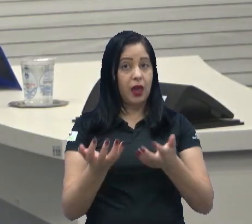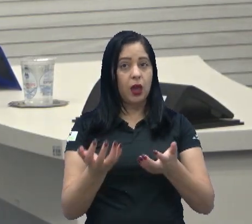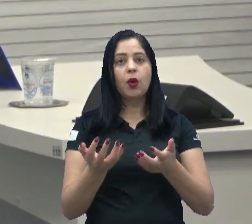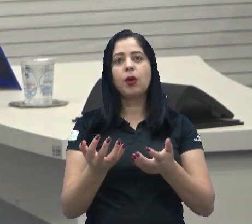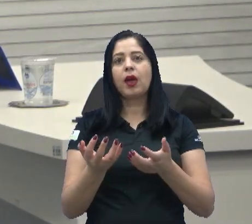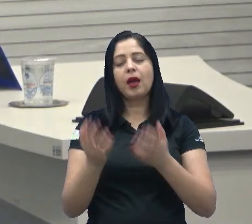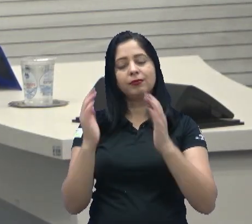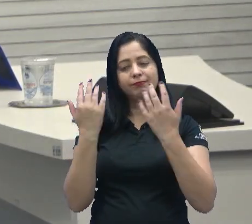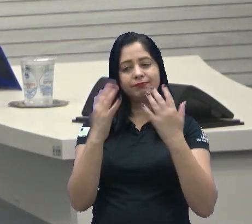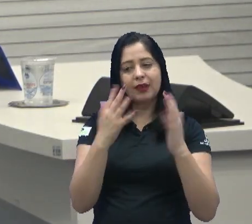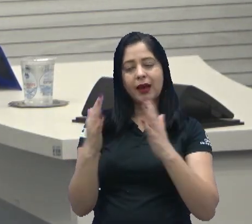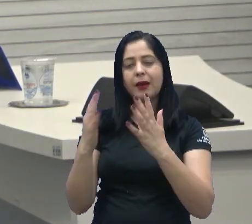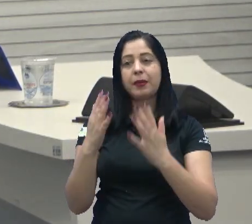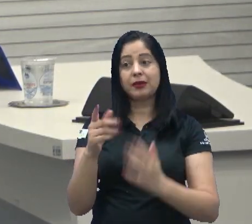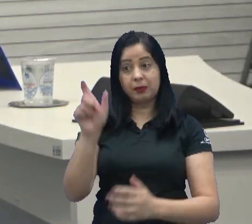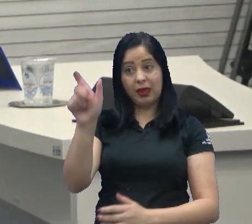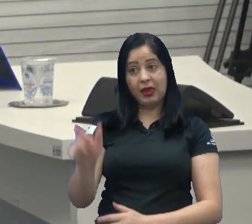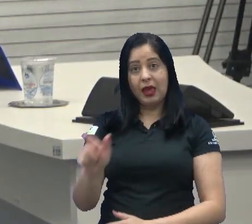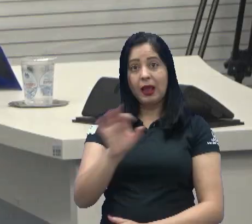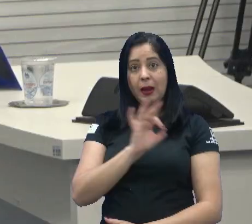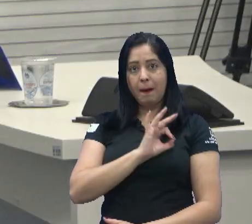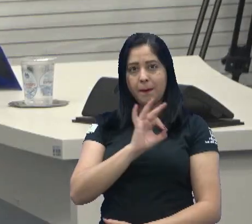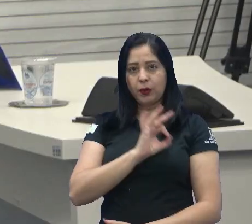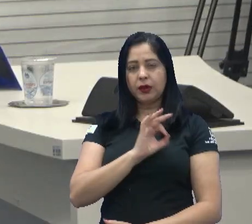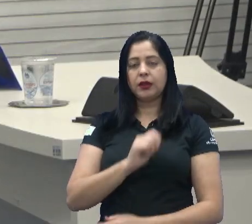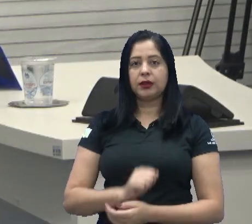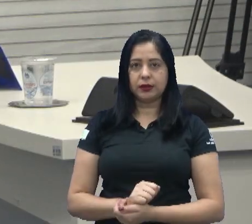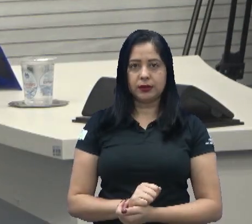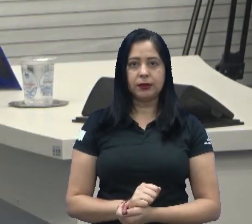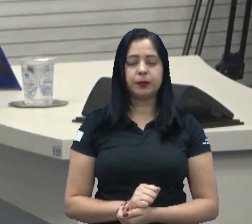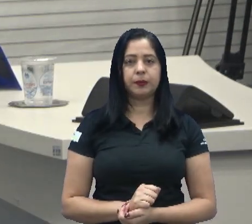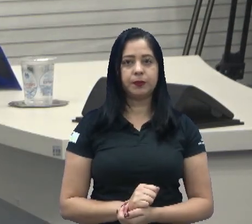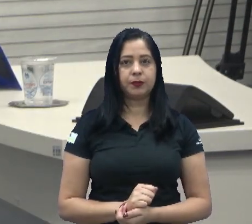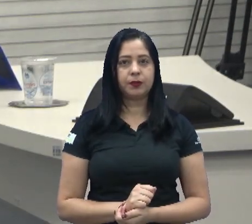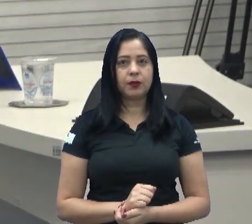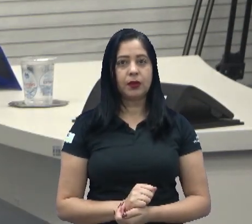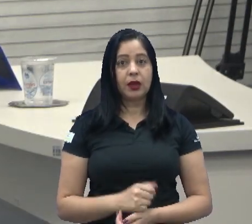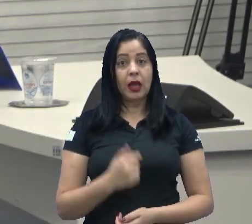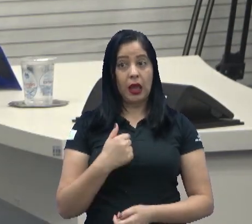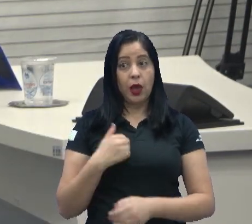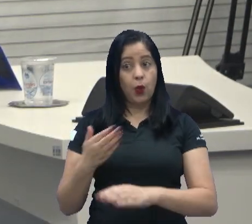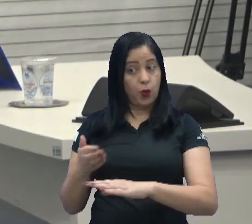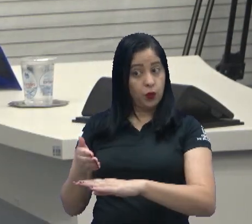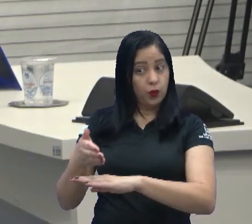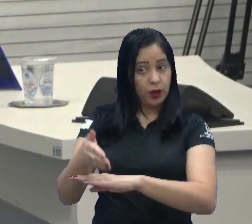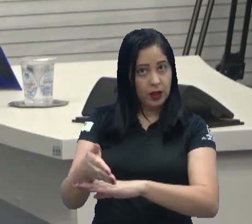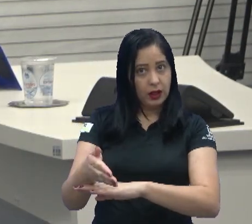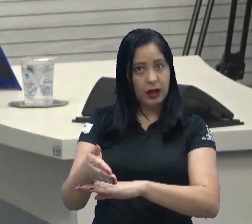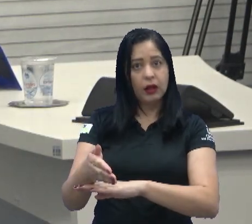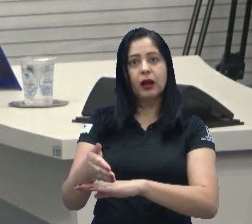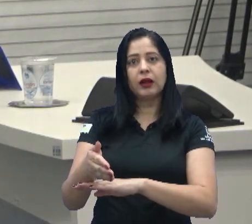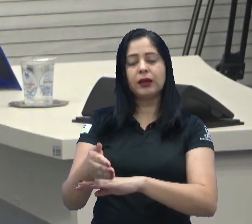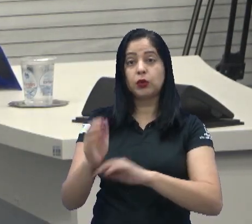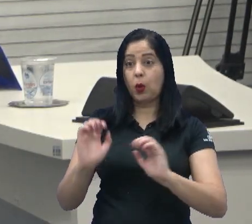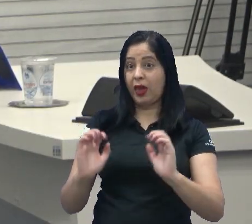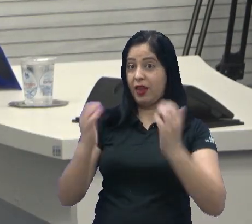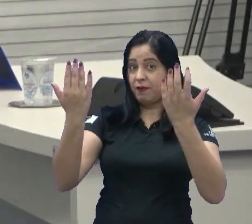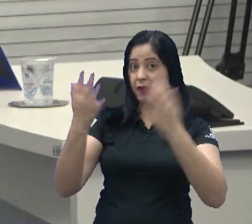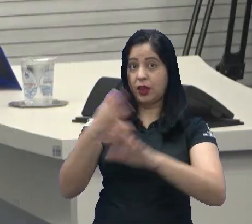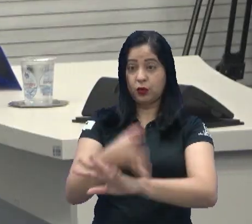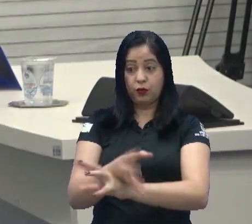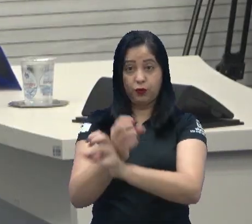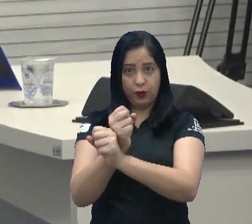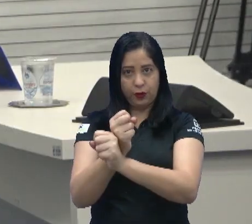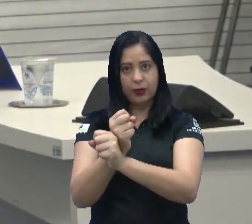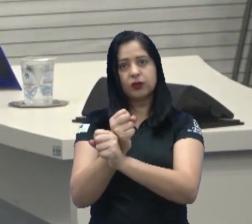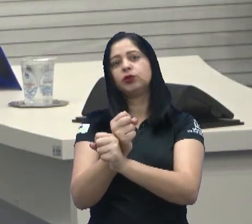Leonardo e estender a toda a Guarda Civil Municipal. Eu estive na formatura, né, dos novos guardas para São José dos